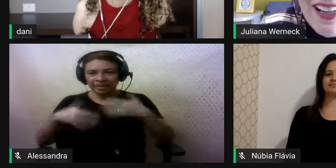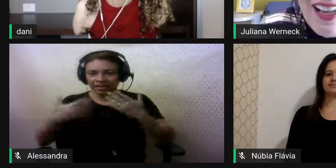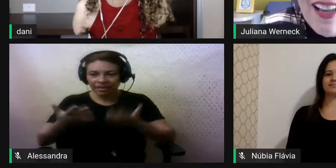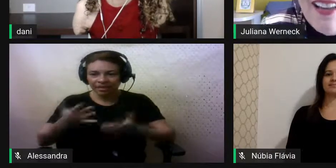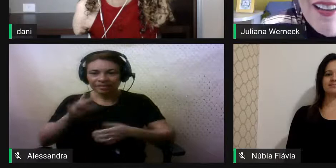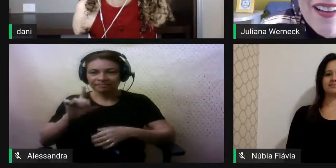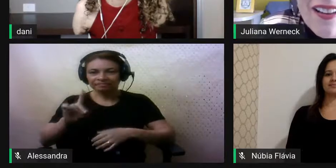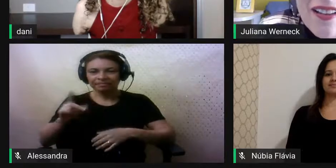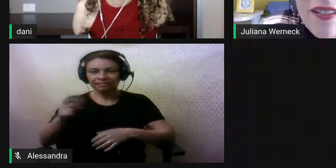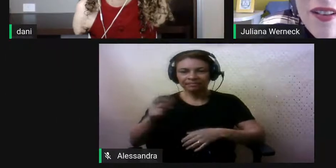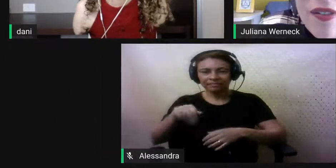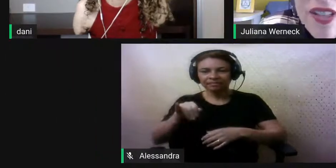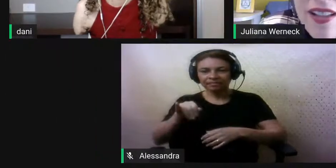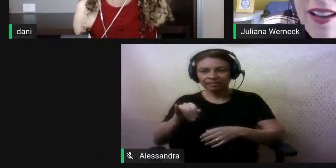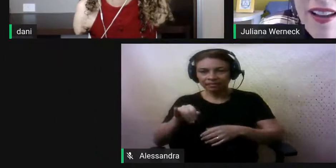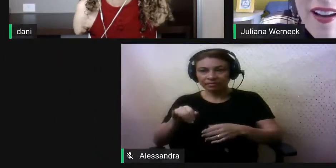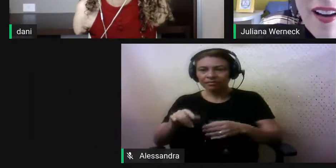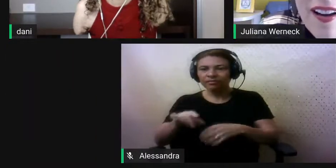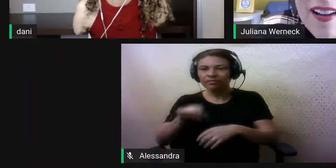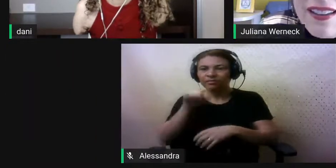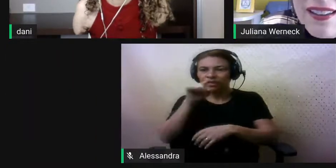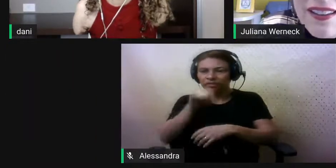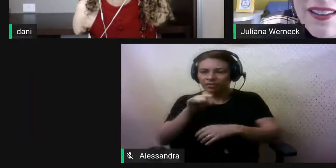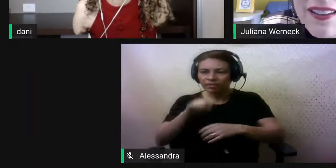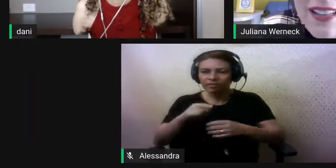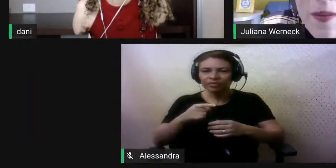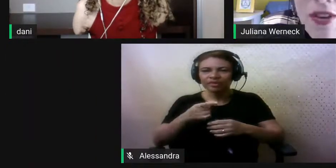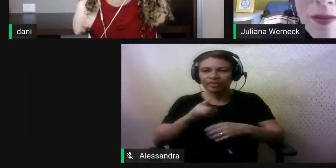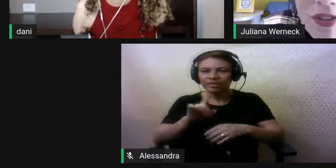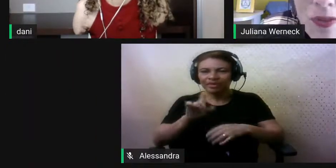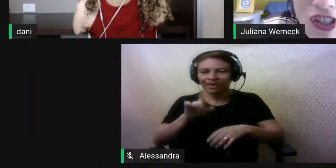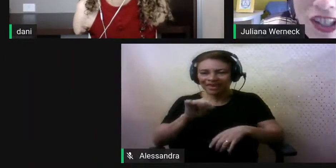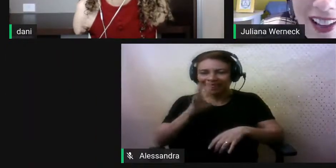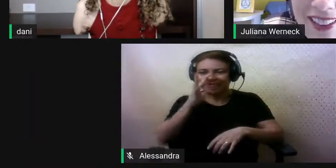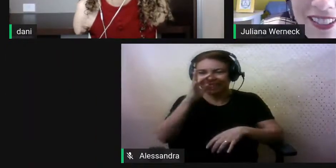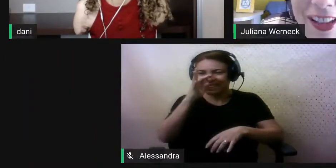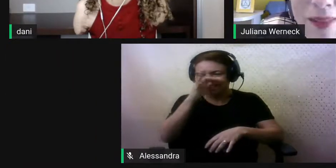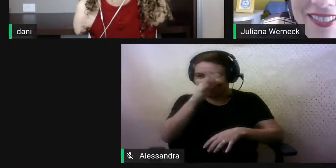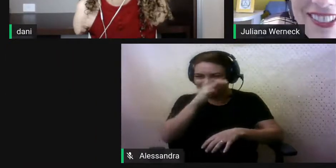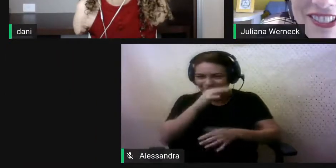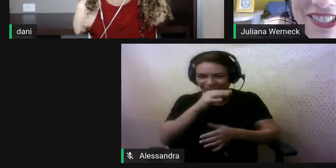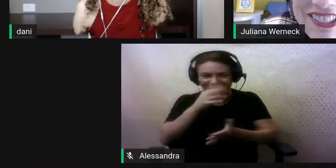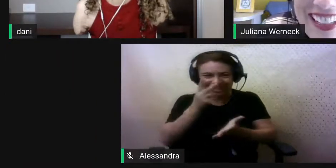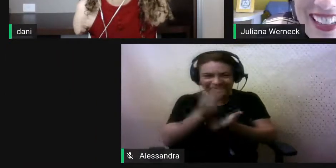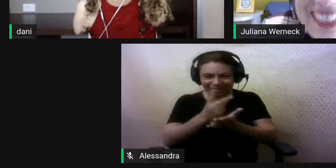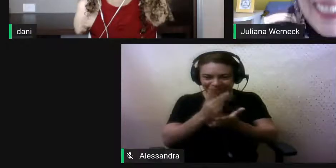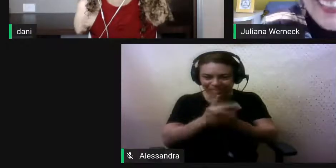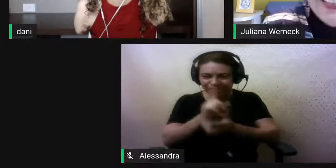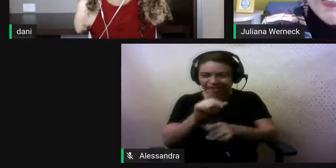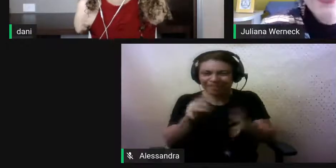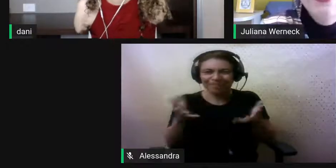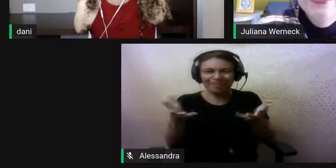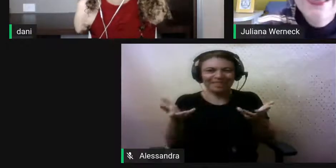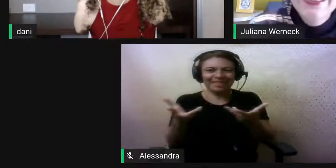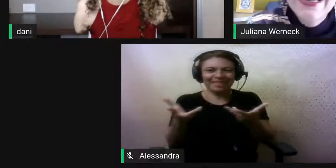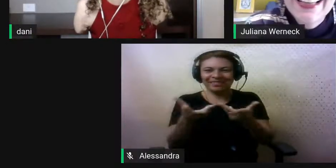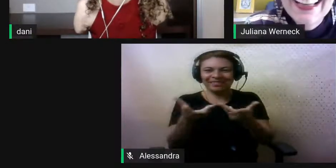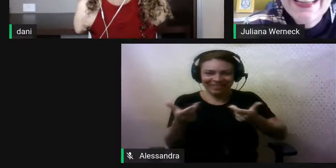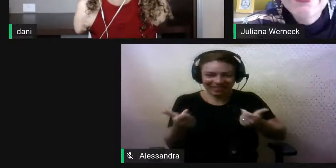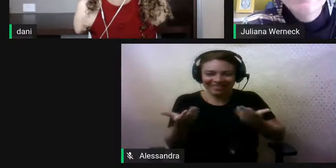Dani, você é teimosamente obstinada, o que é maravilhoso, né?